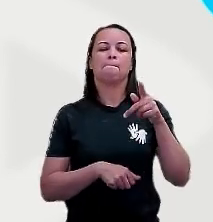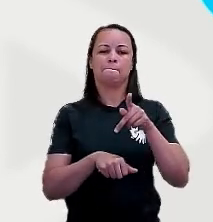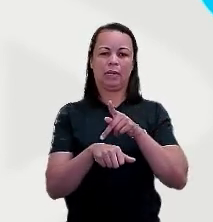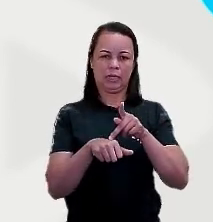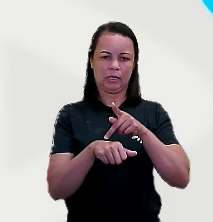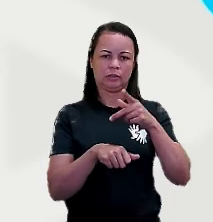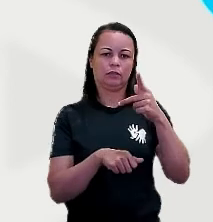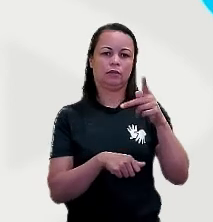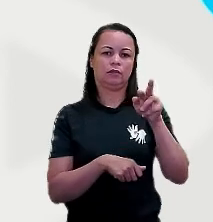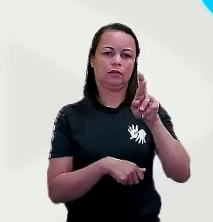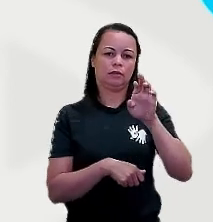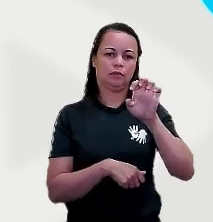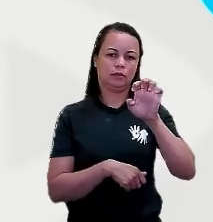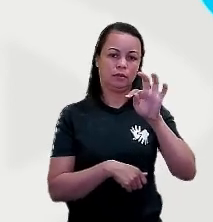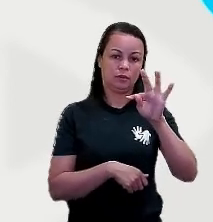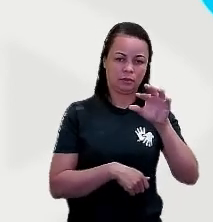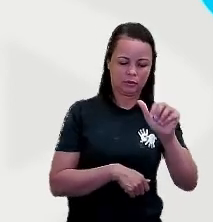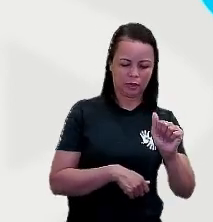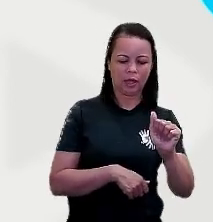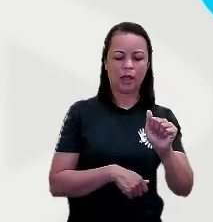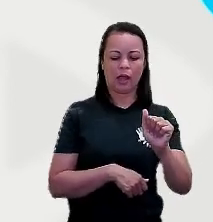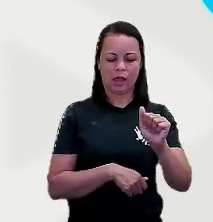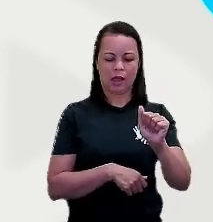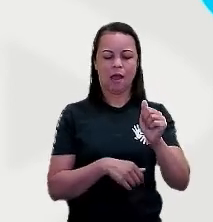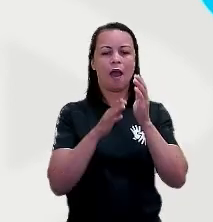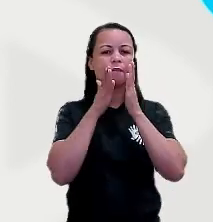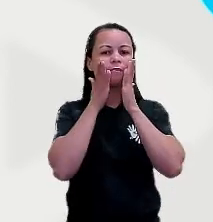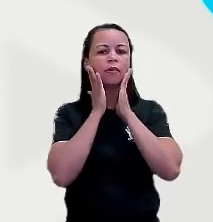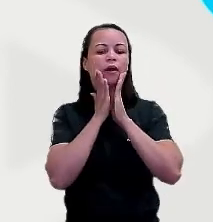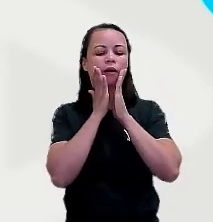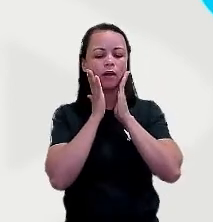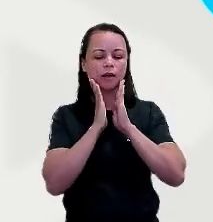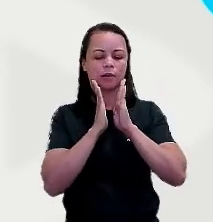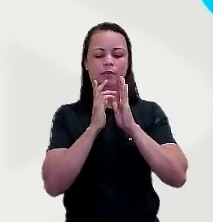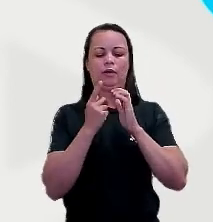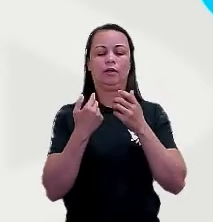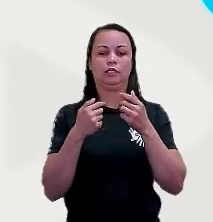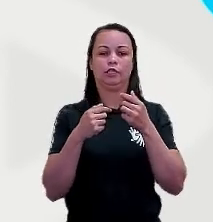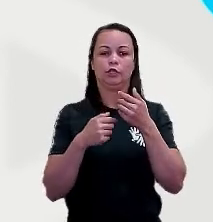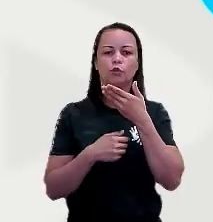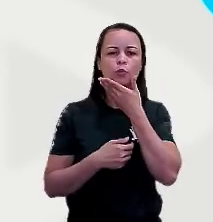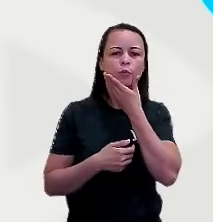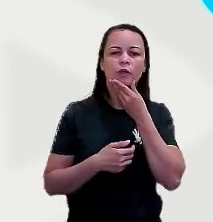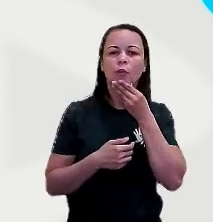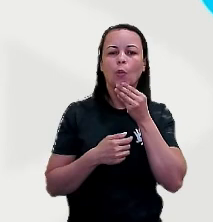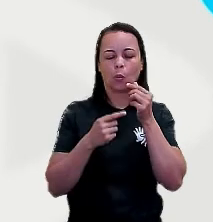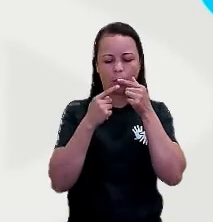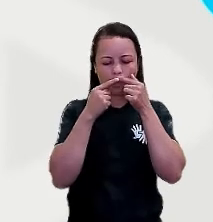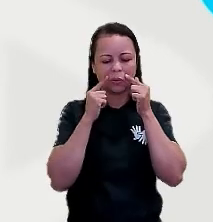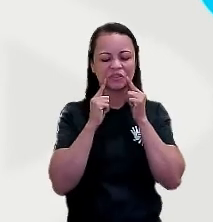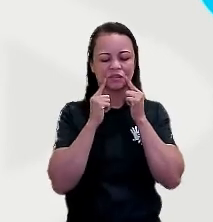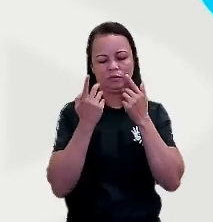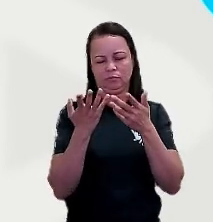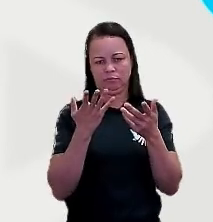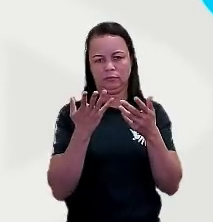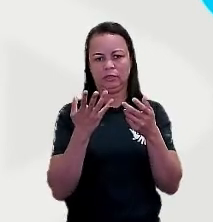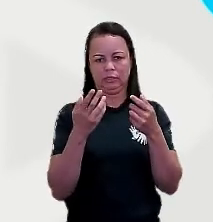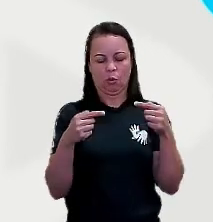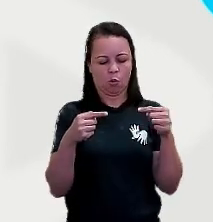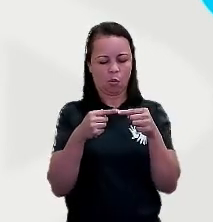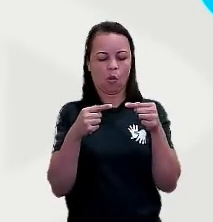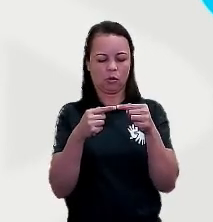a barba e o bigode, concordando ali com o também mais próximo dele. Visitei meu avô e